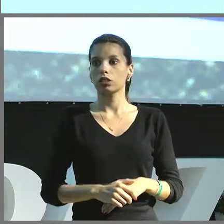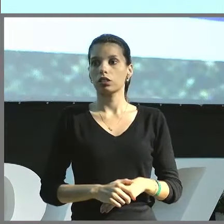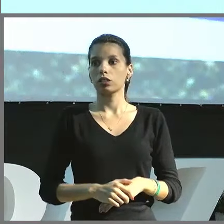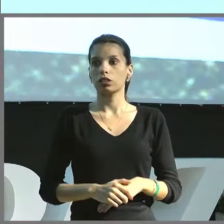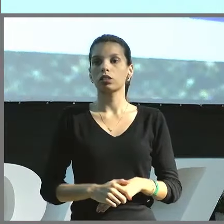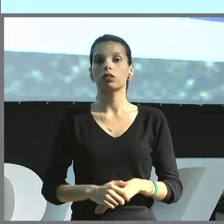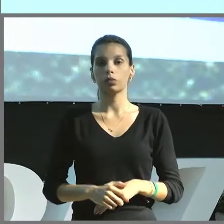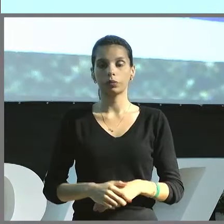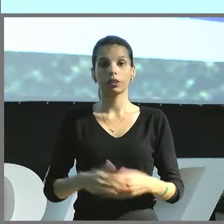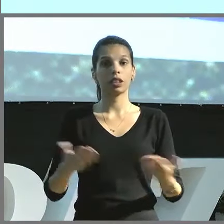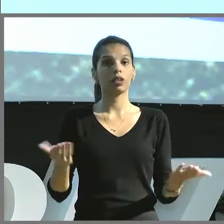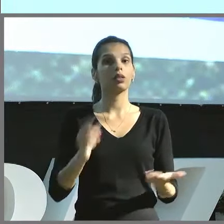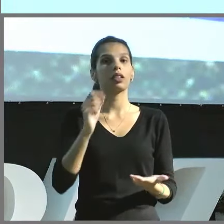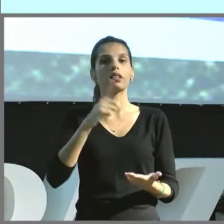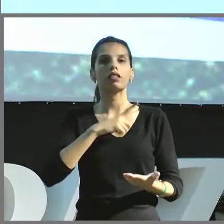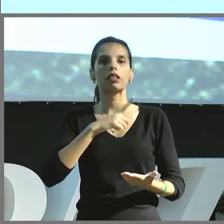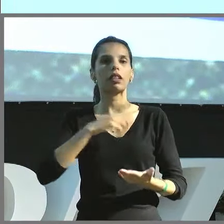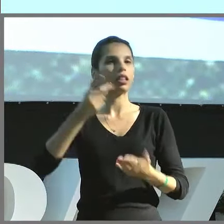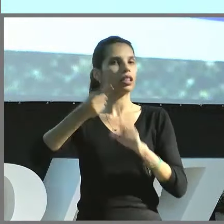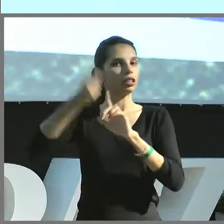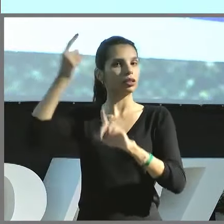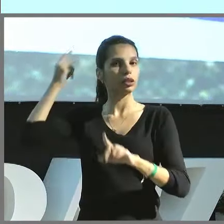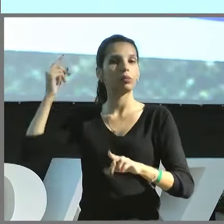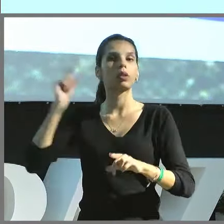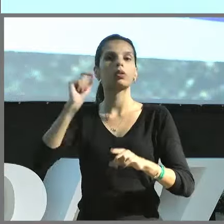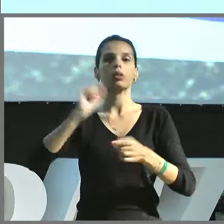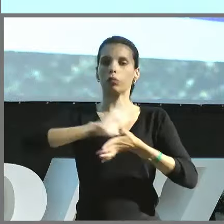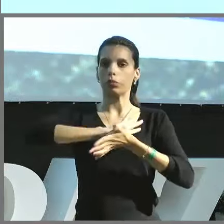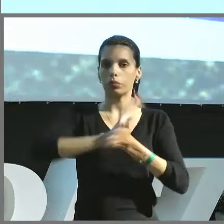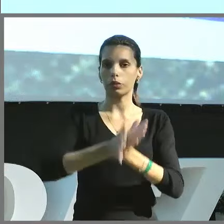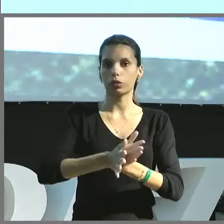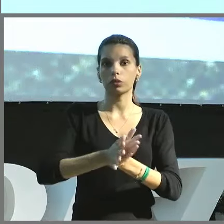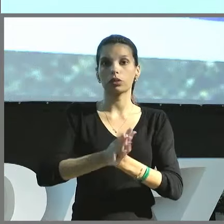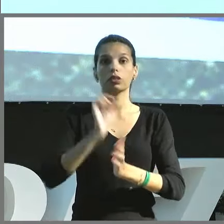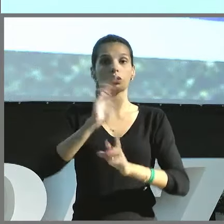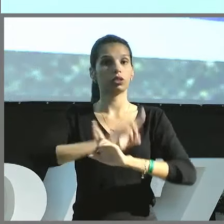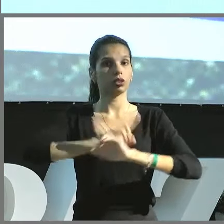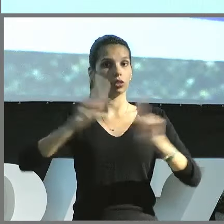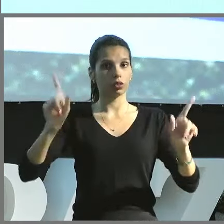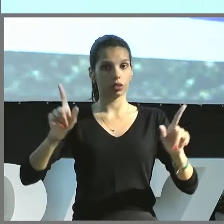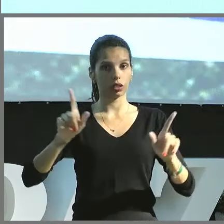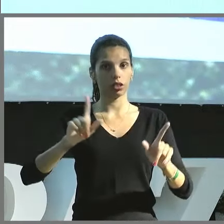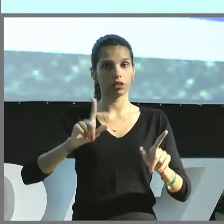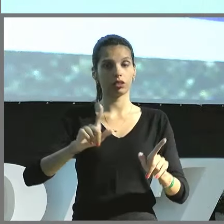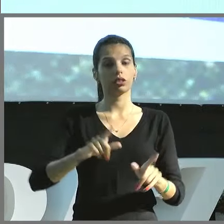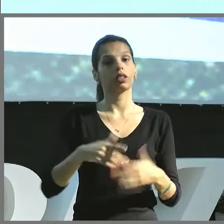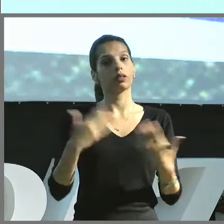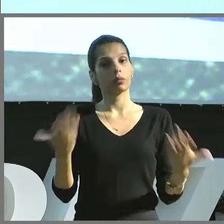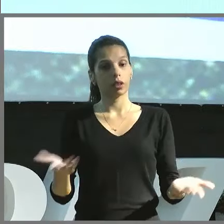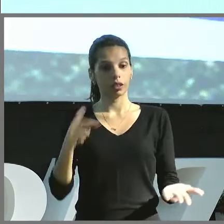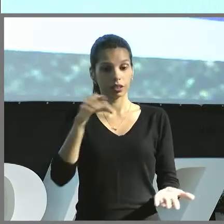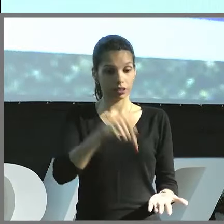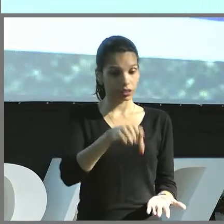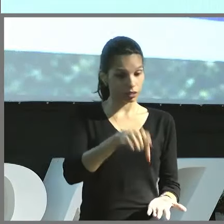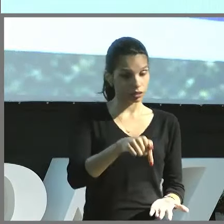Rompendo, portanto, com a violência do preconceito de gênero. Mas se